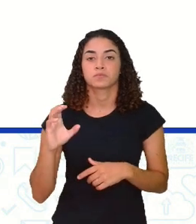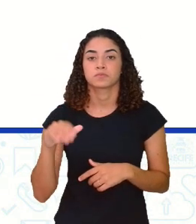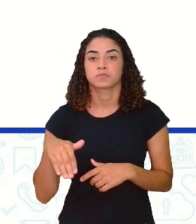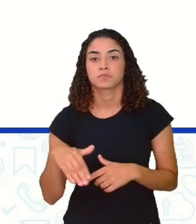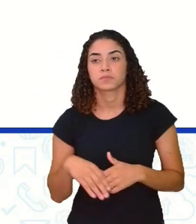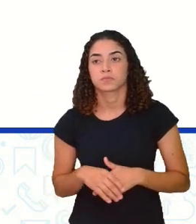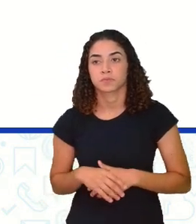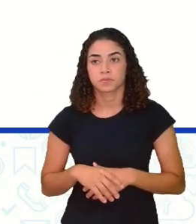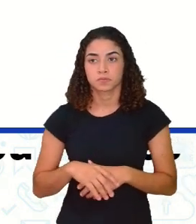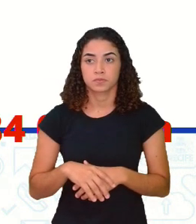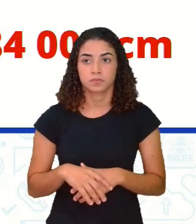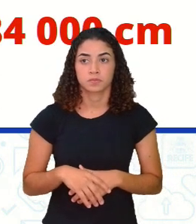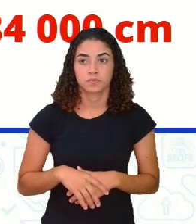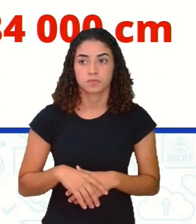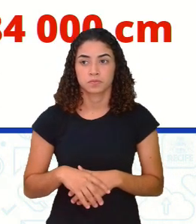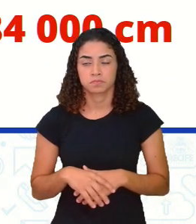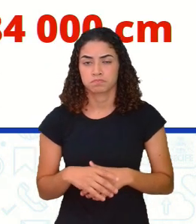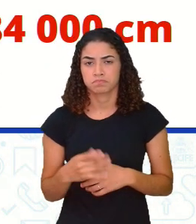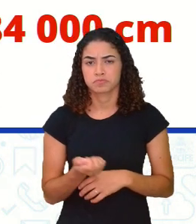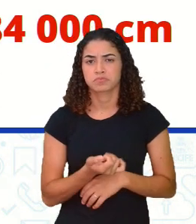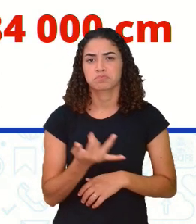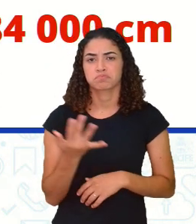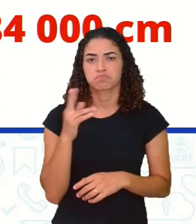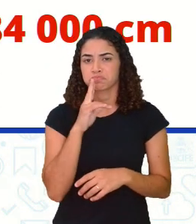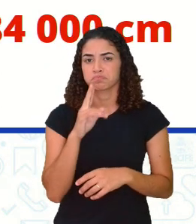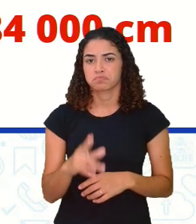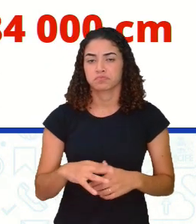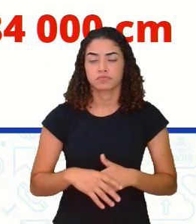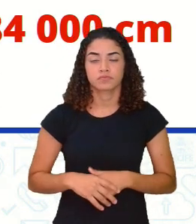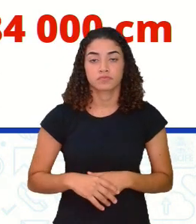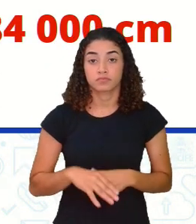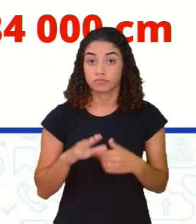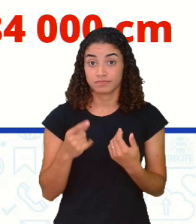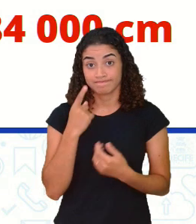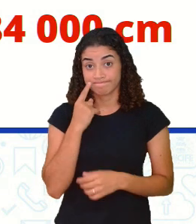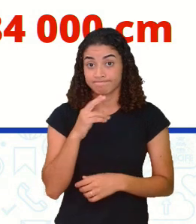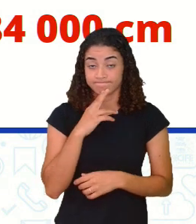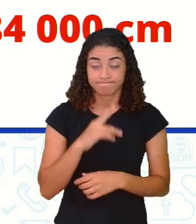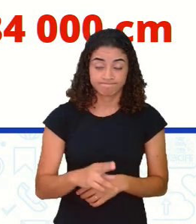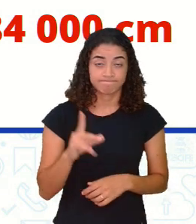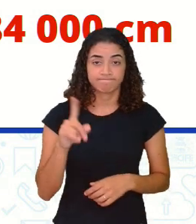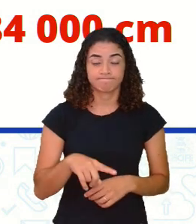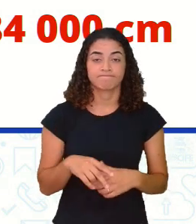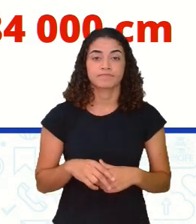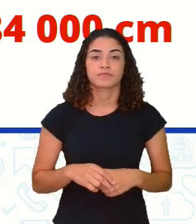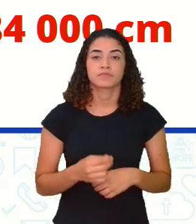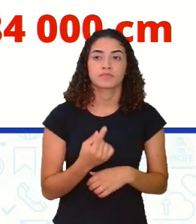188,4. Vamos ver quanto é que dá. Olha, resultado,